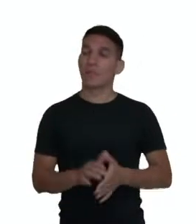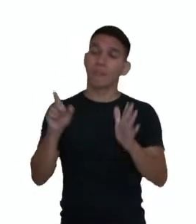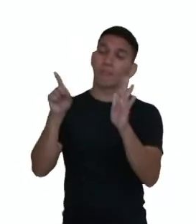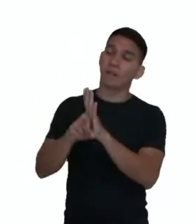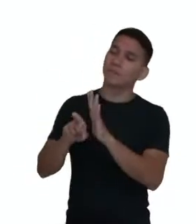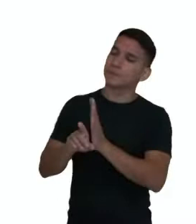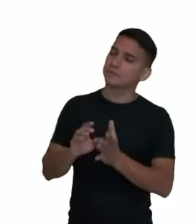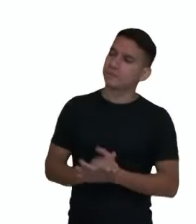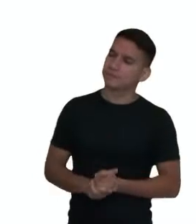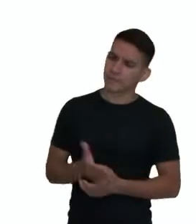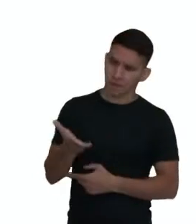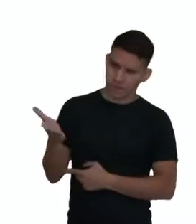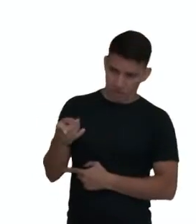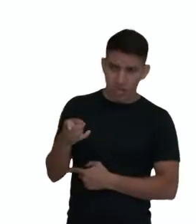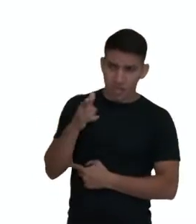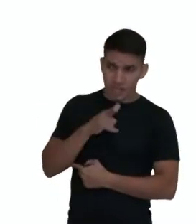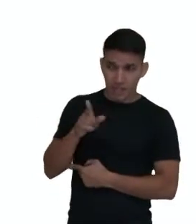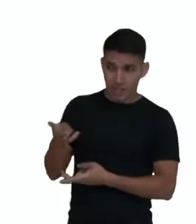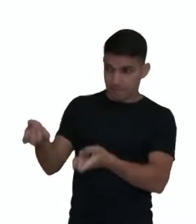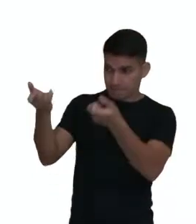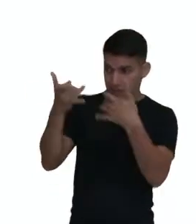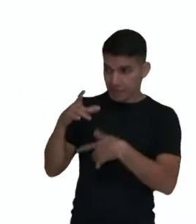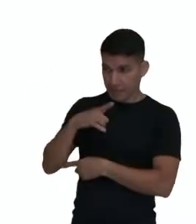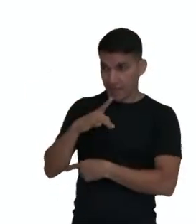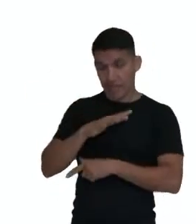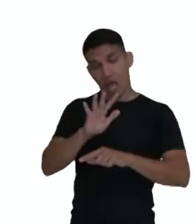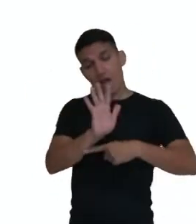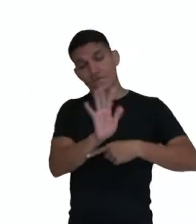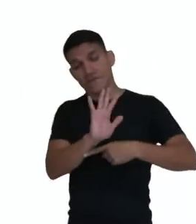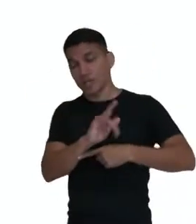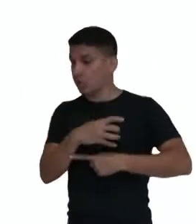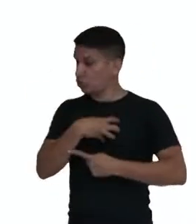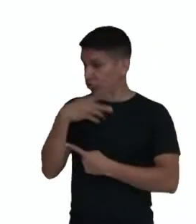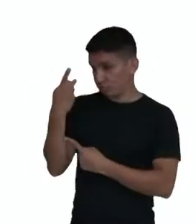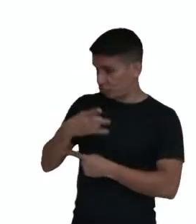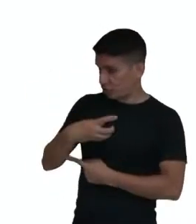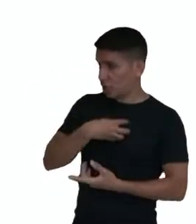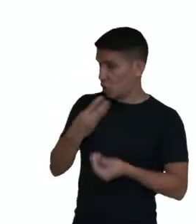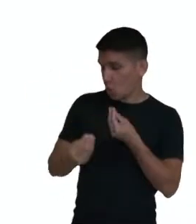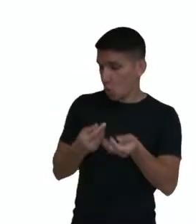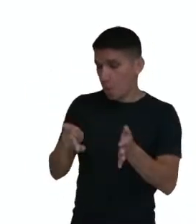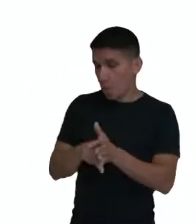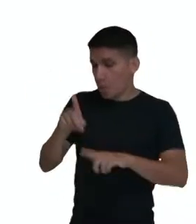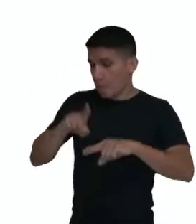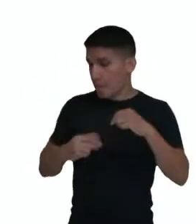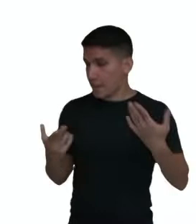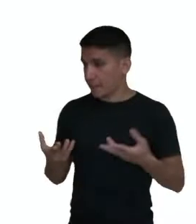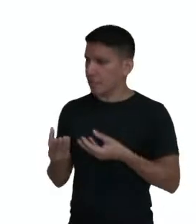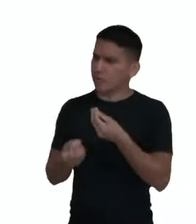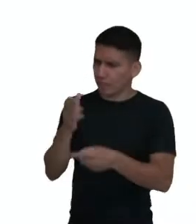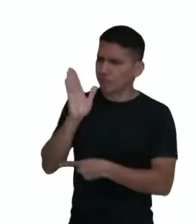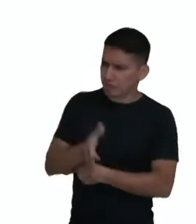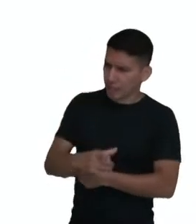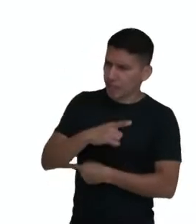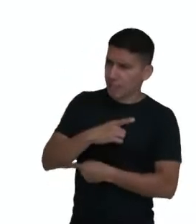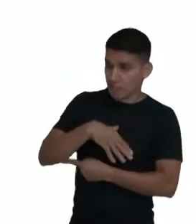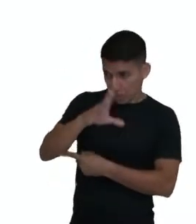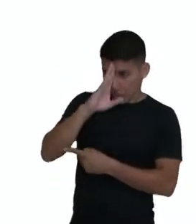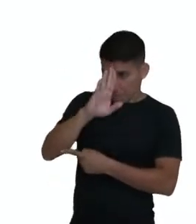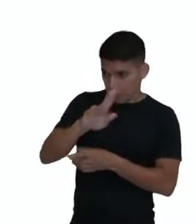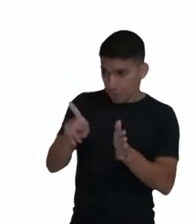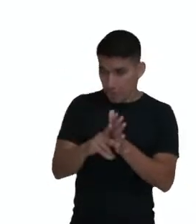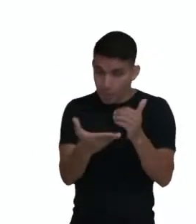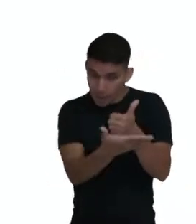Francine pergunta, você citou que fazia os vídeos como dava, com o que tinha em mãos. Você já tinha o principal